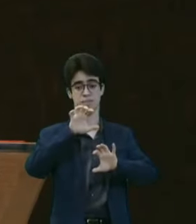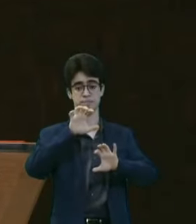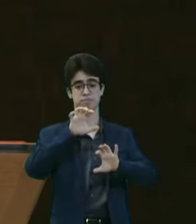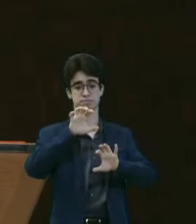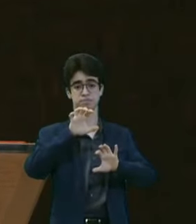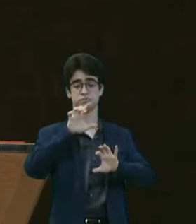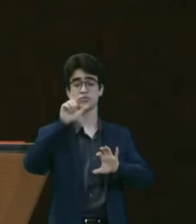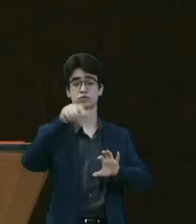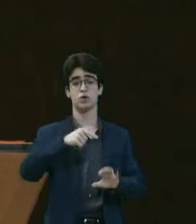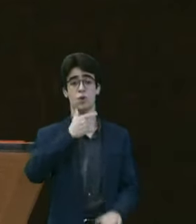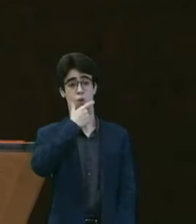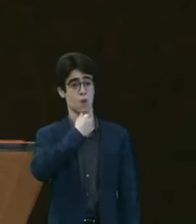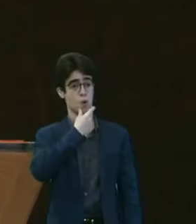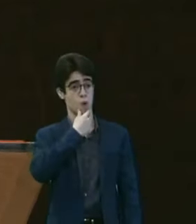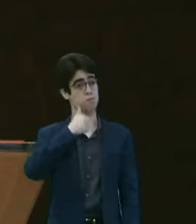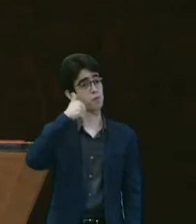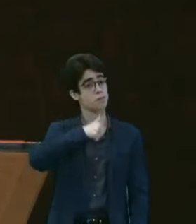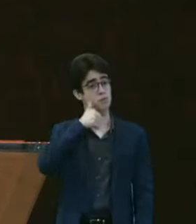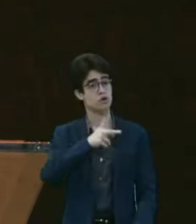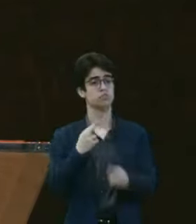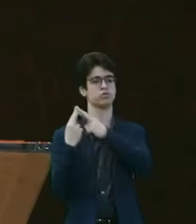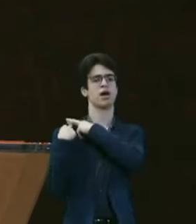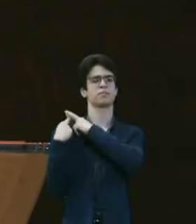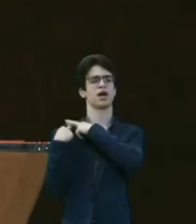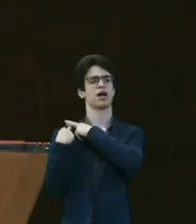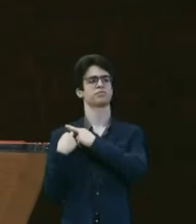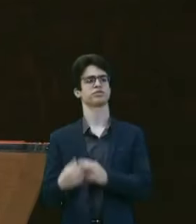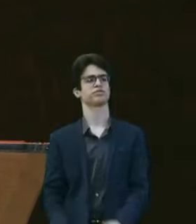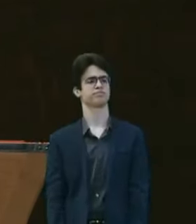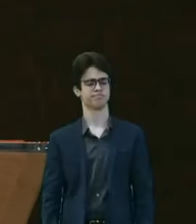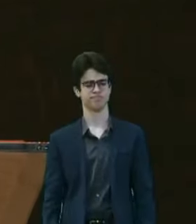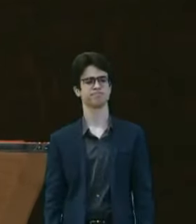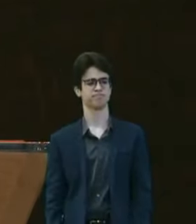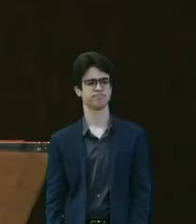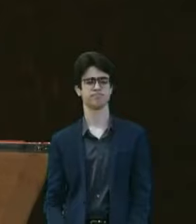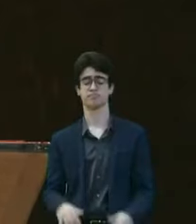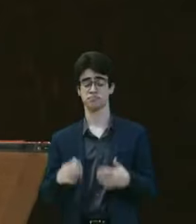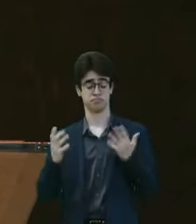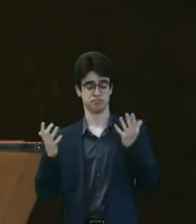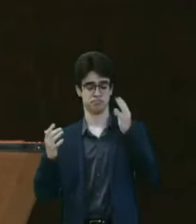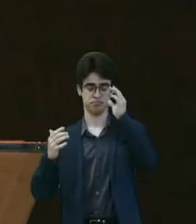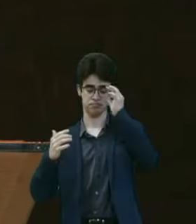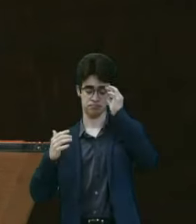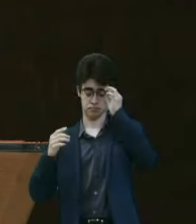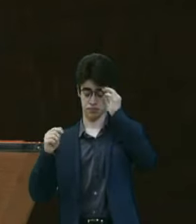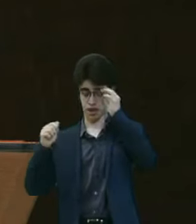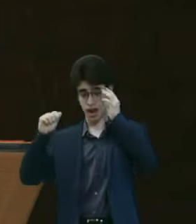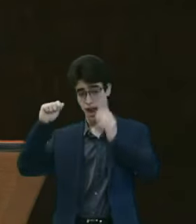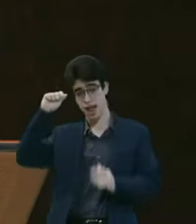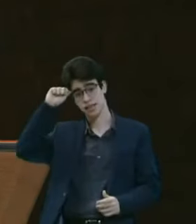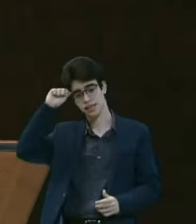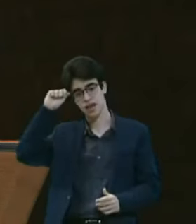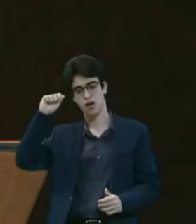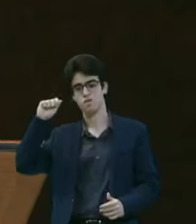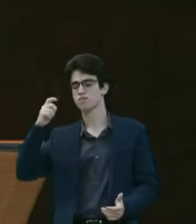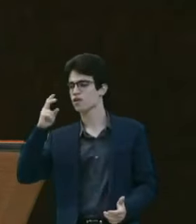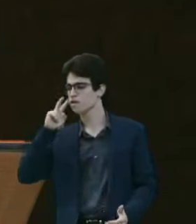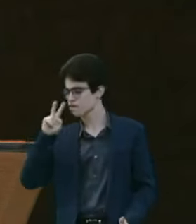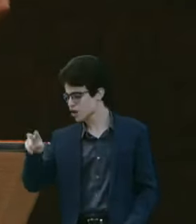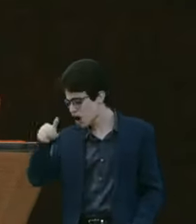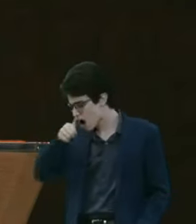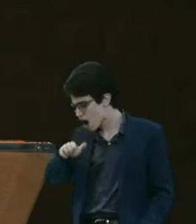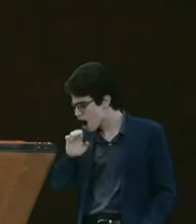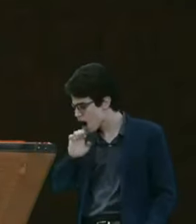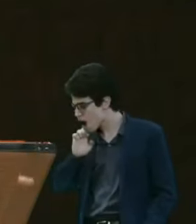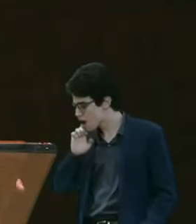o papel do homem e da mulher, deformou ela. Quando Adão vê a sua esposa, quando